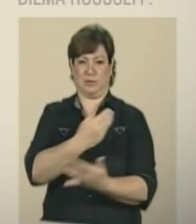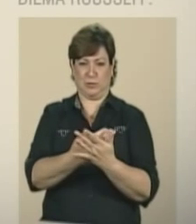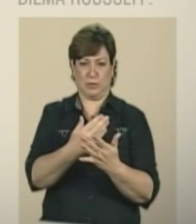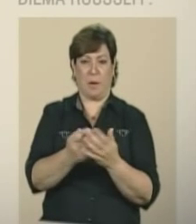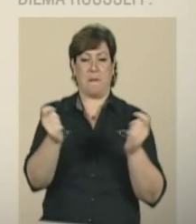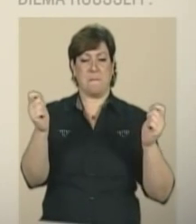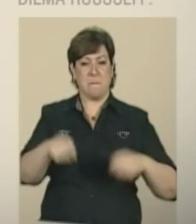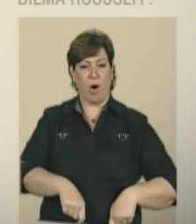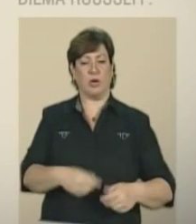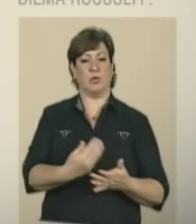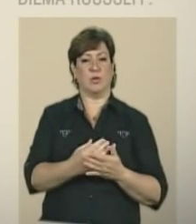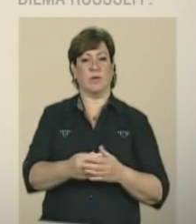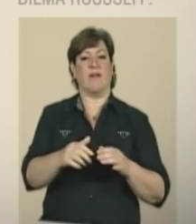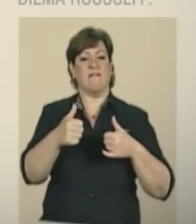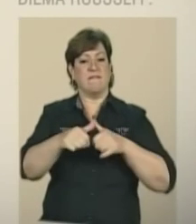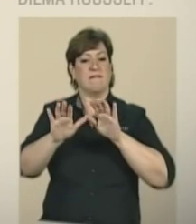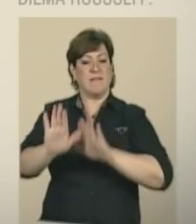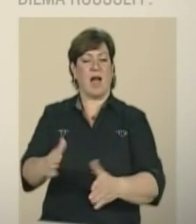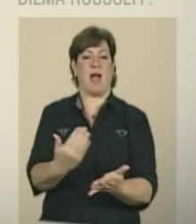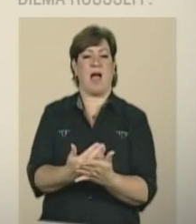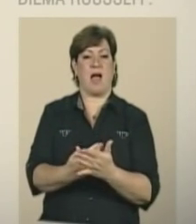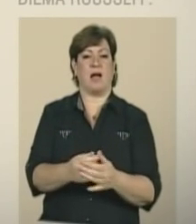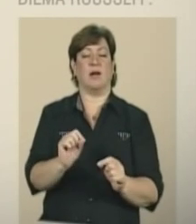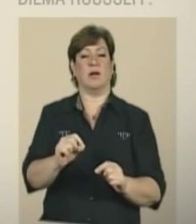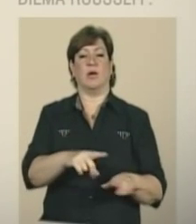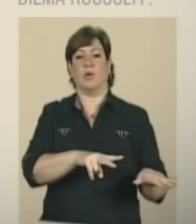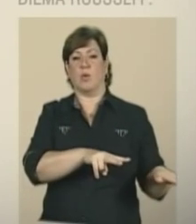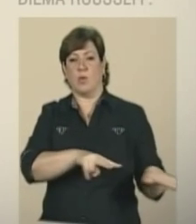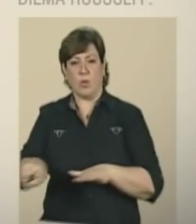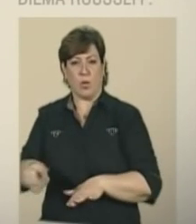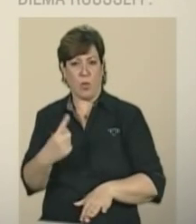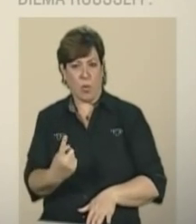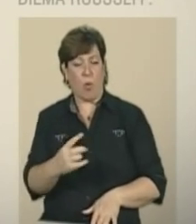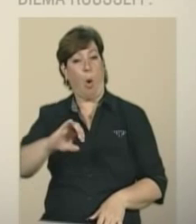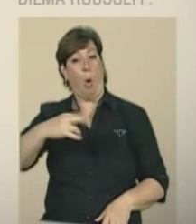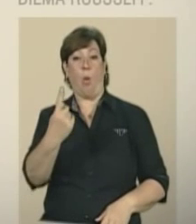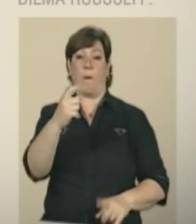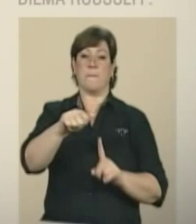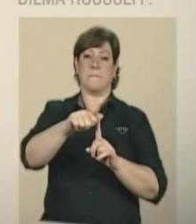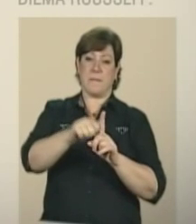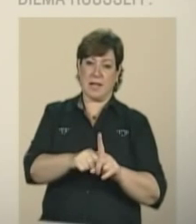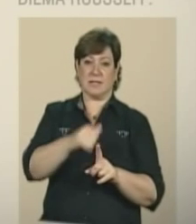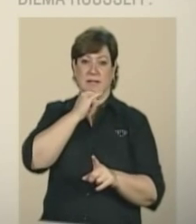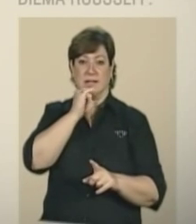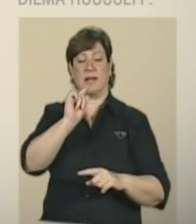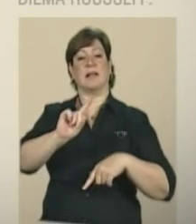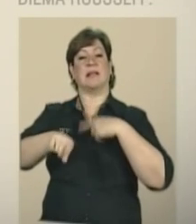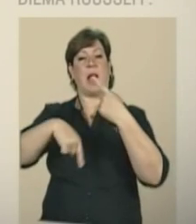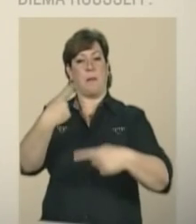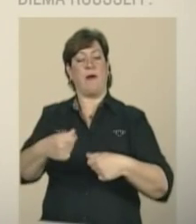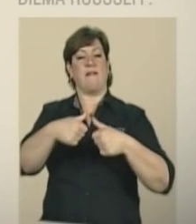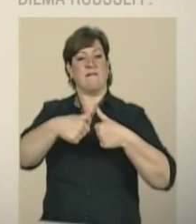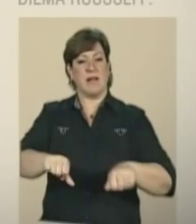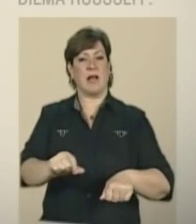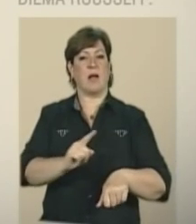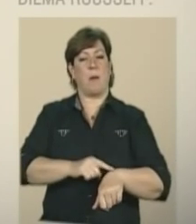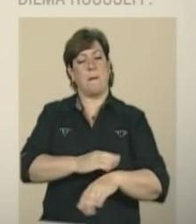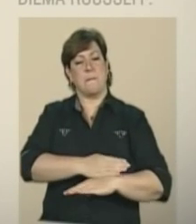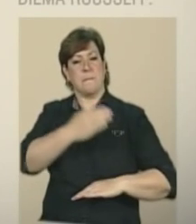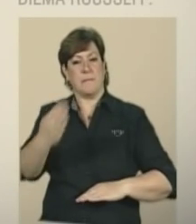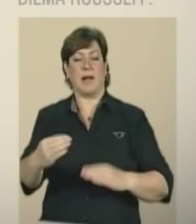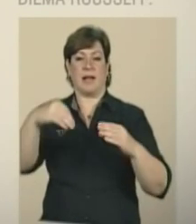intercalar períodos de aula que podem ser de uma semana ou um mês por exemplo e depois outro